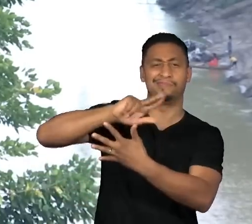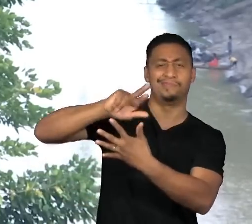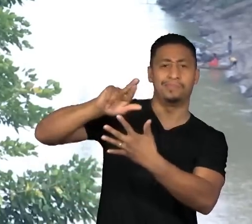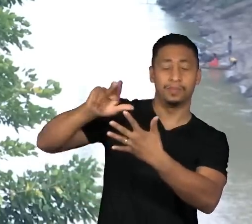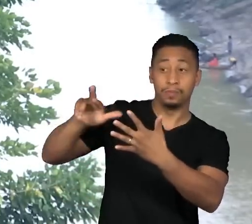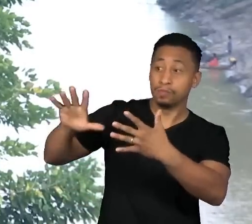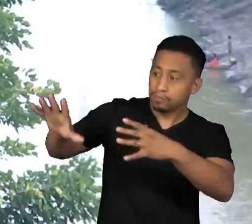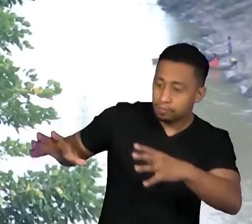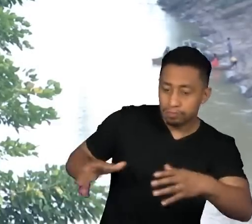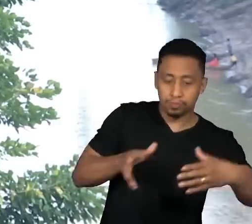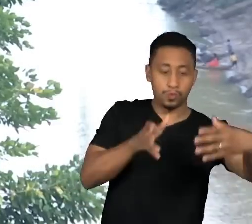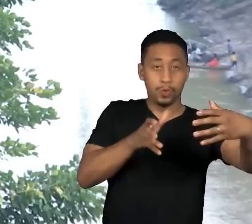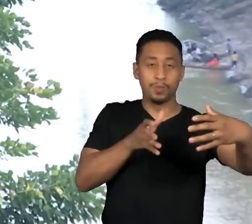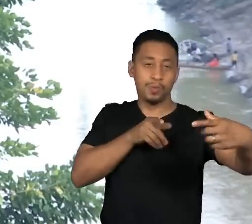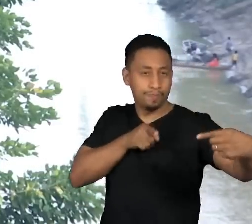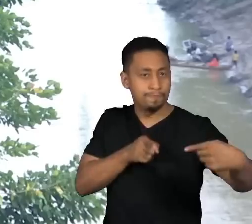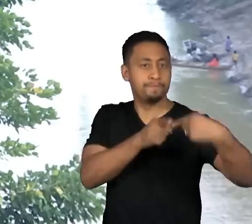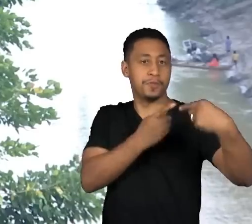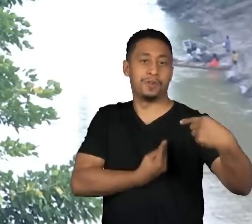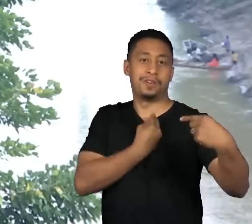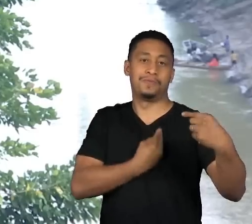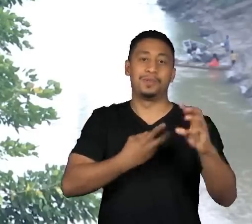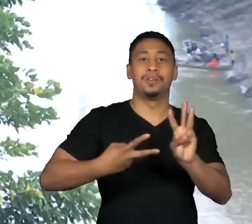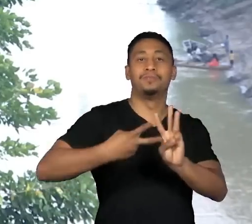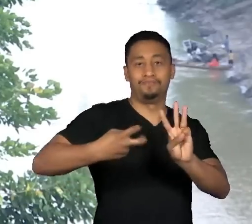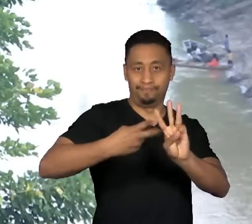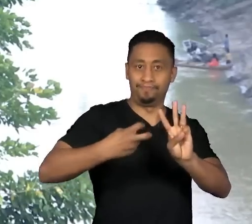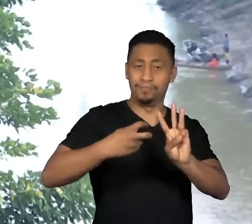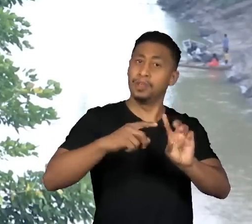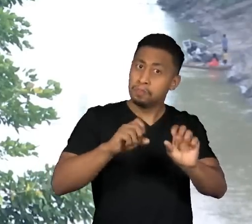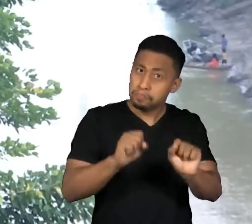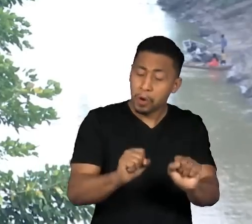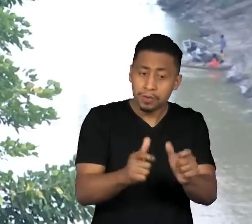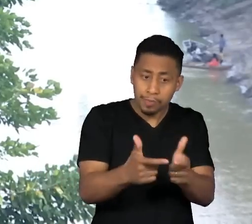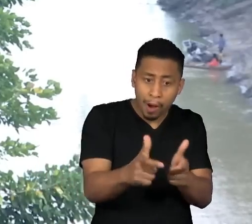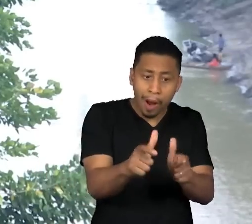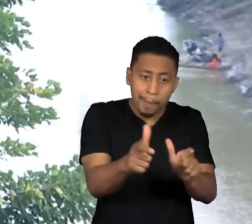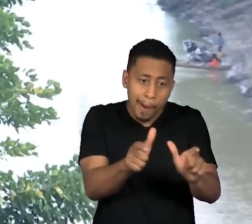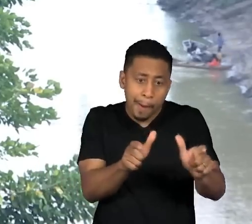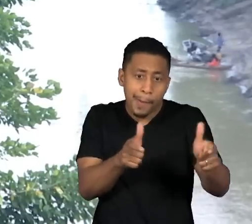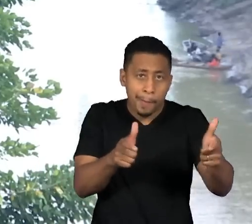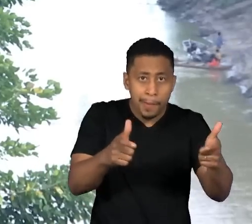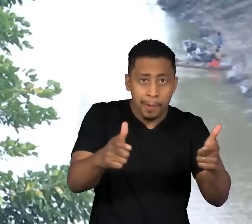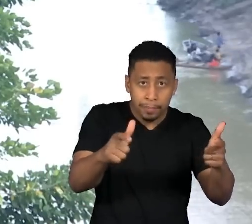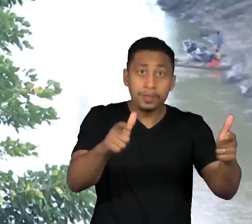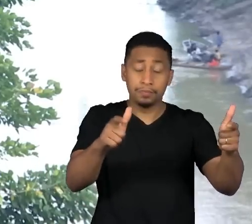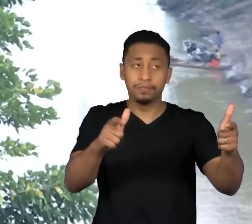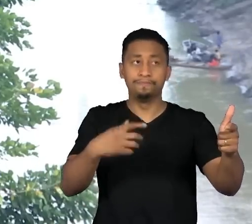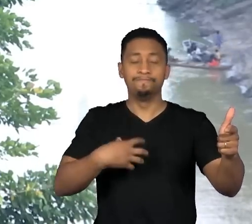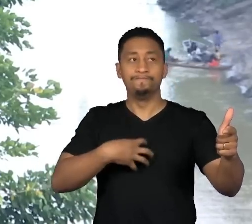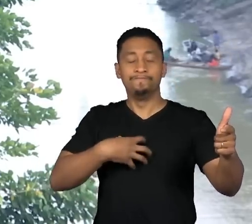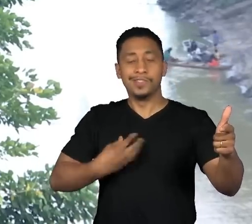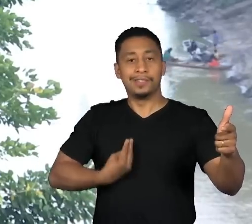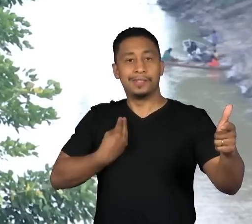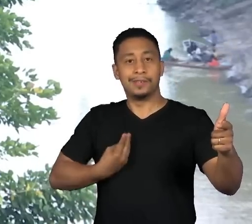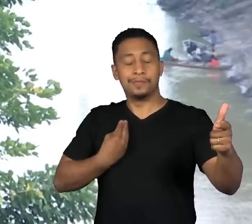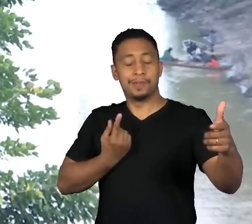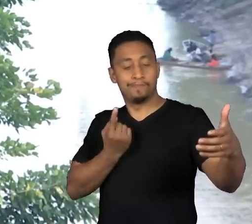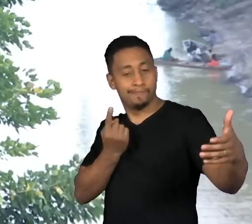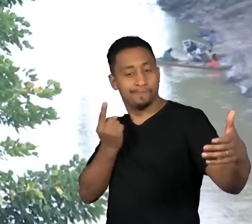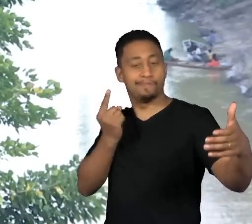vida. E elas podem rapidamente ocupar um lugar para a tua vida aqui, para quem vive